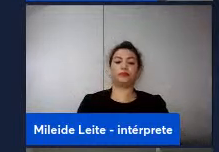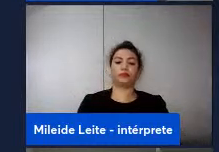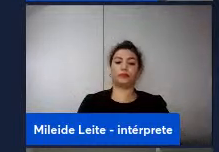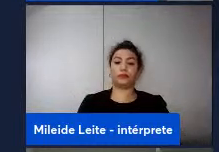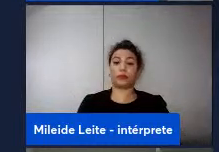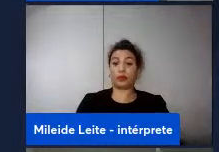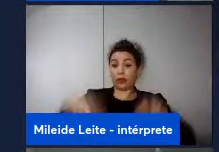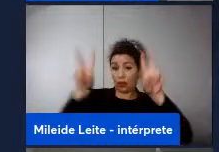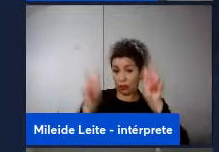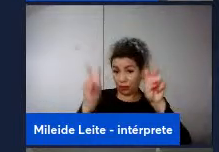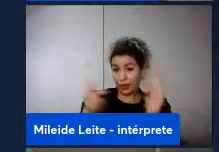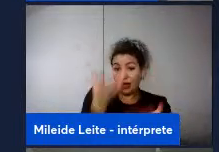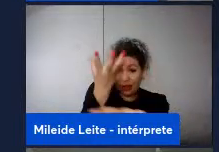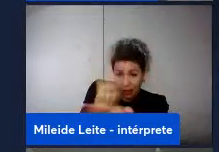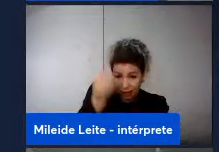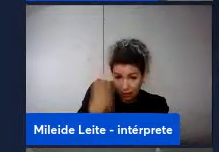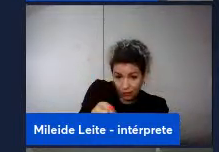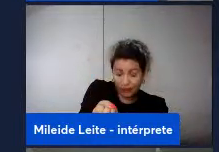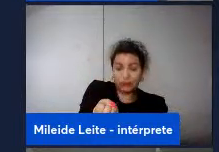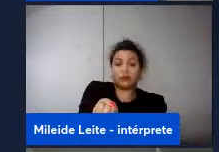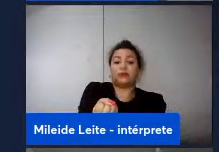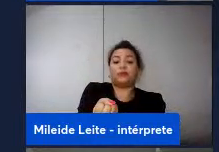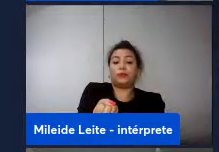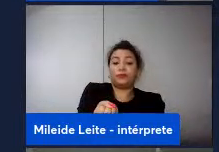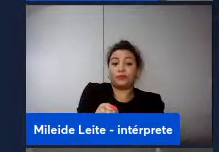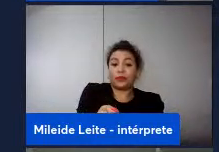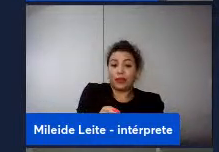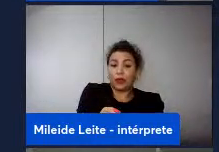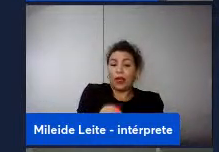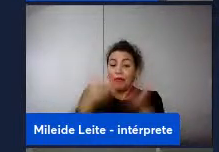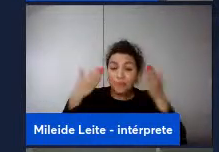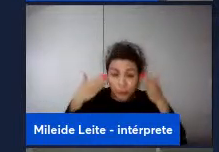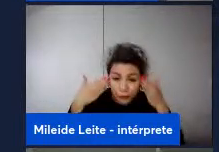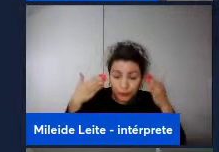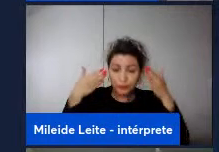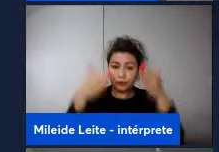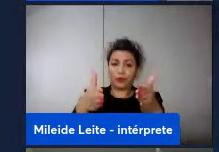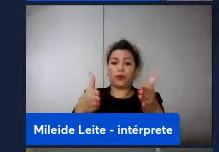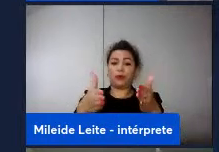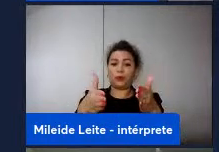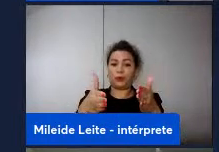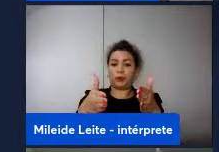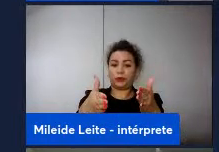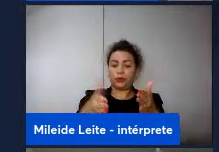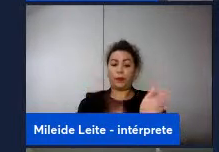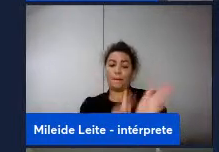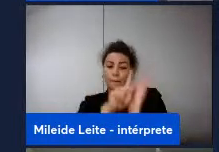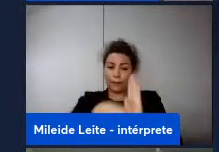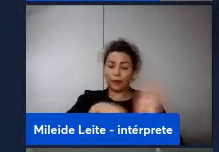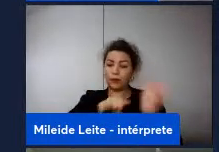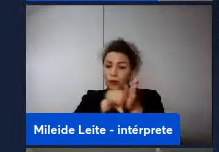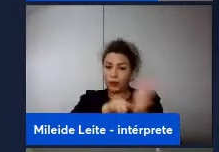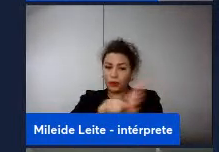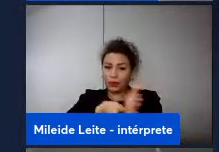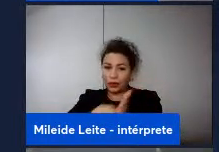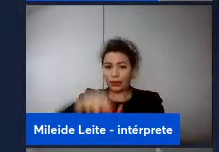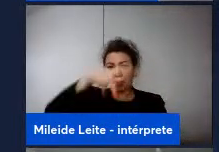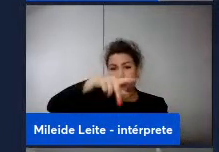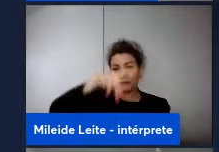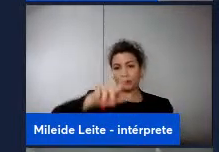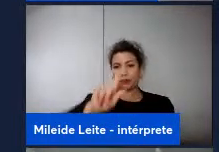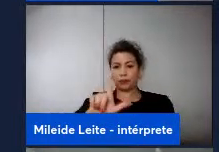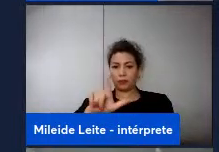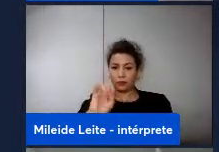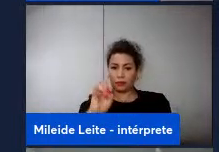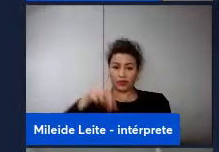O tema alfabetização é ponto de pauta, é ponto de projeto de pesquisas no PPGLIM.